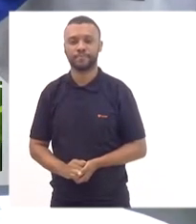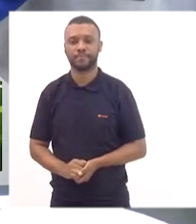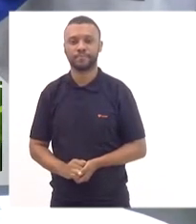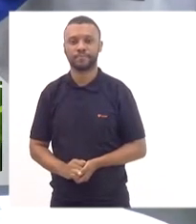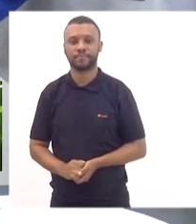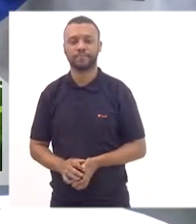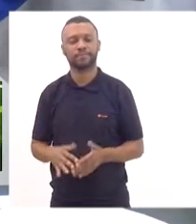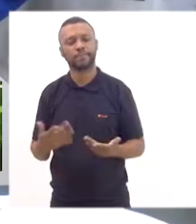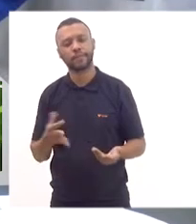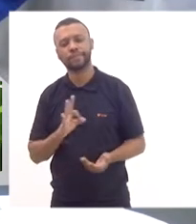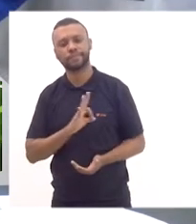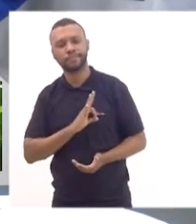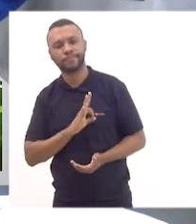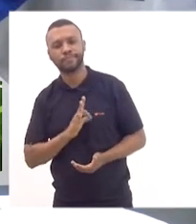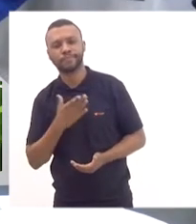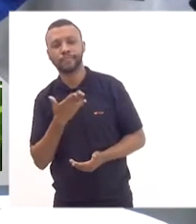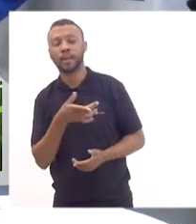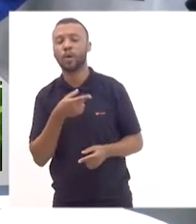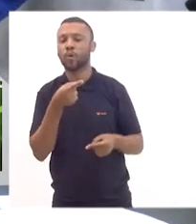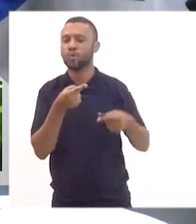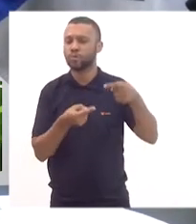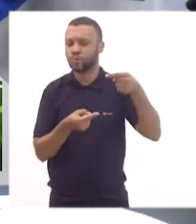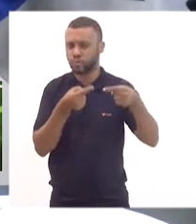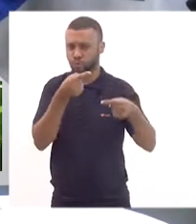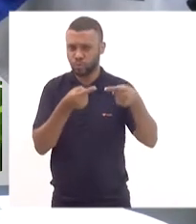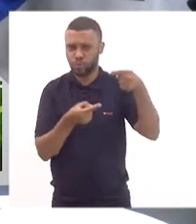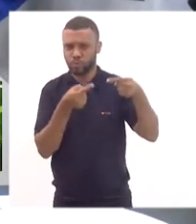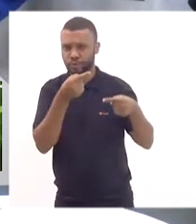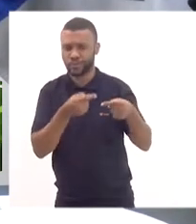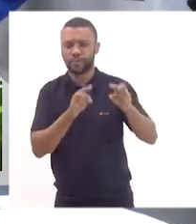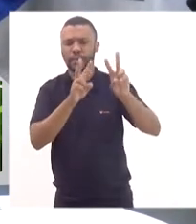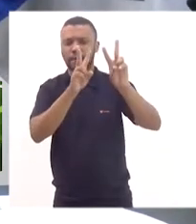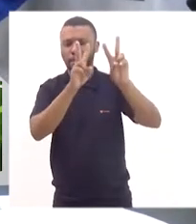Deputada Marta Rocha, eu discuti ainda há pouco esse tema